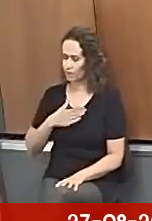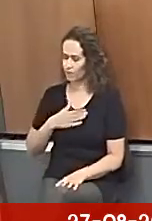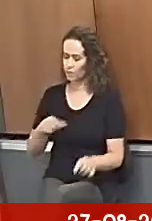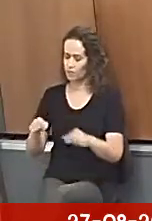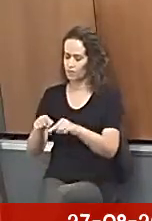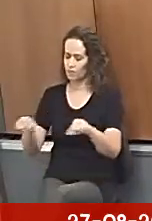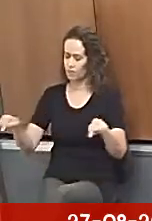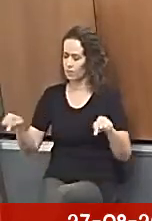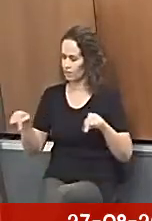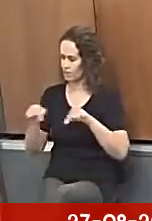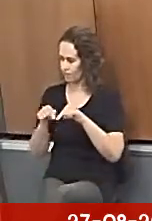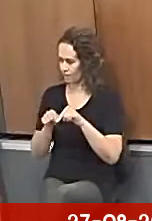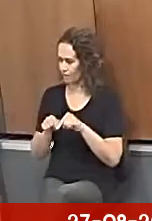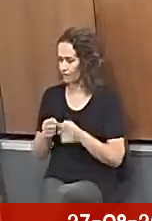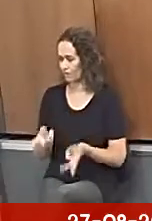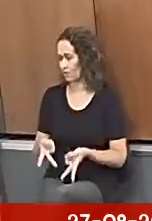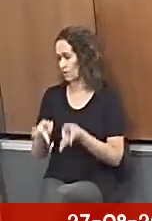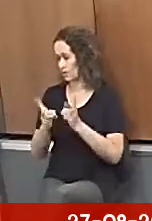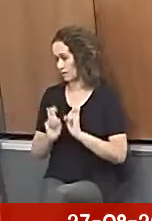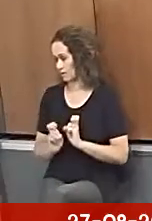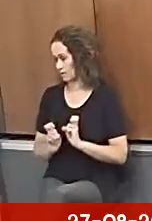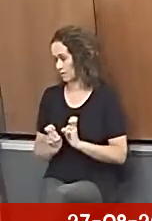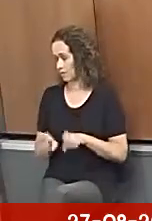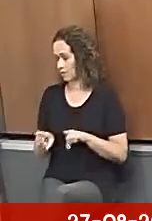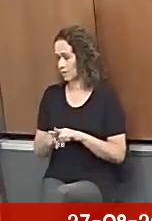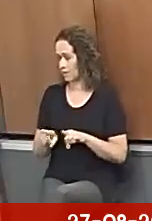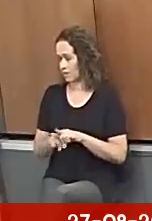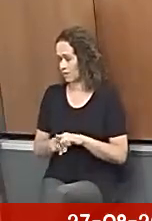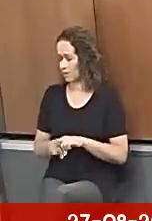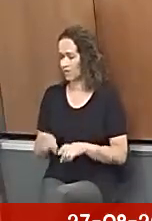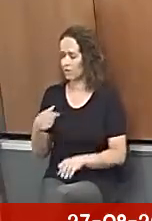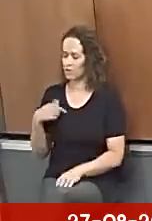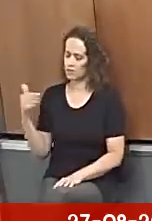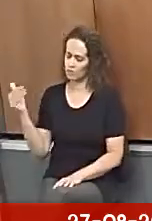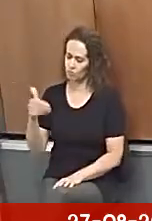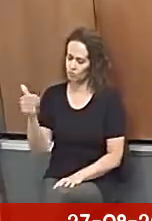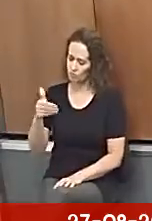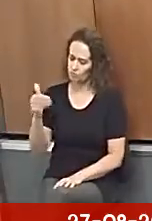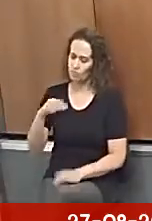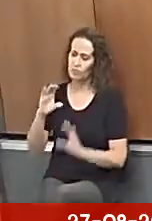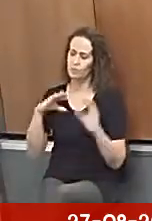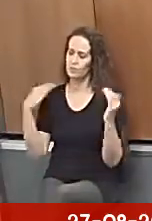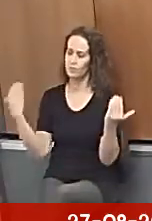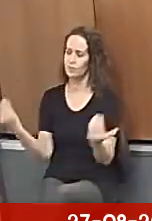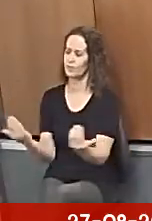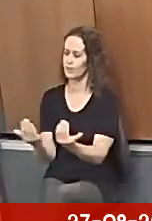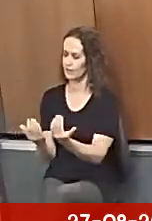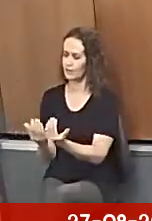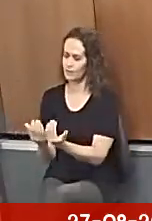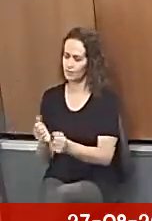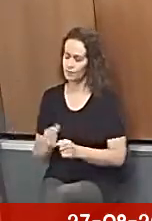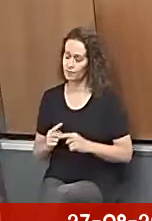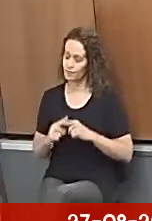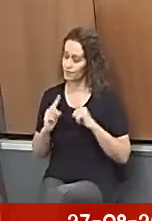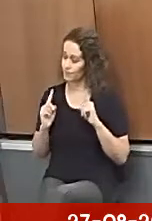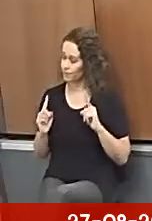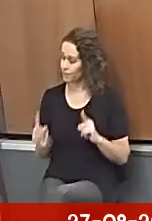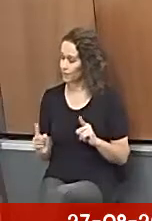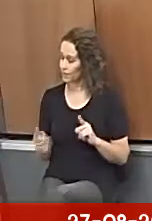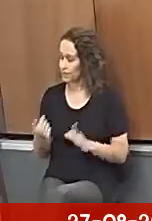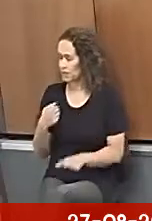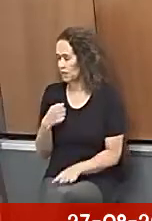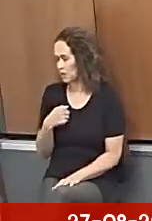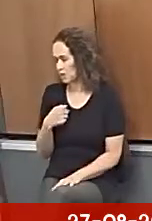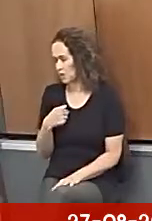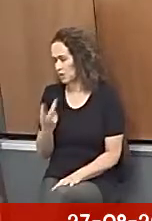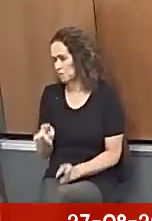atesta isso e sou um freqüentador do mineirão mas até então eu não